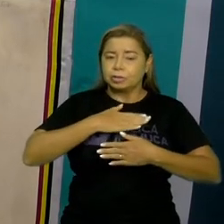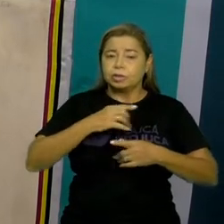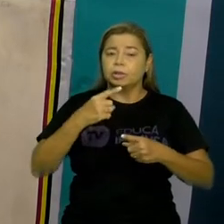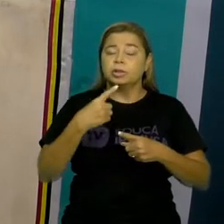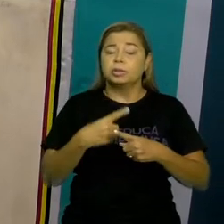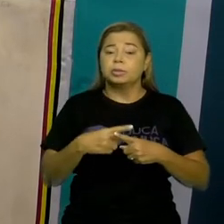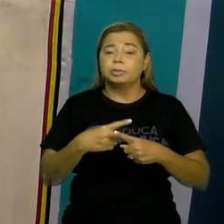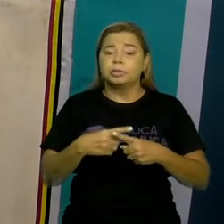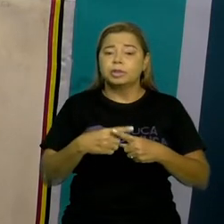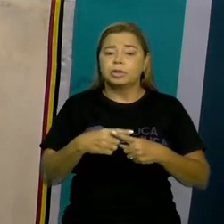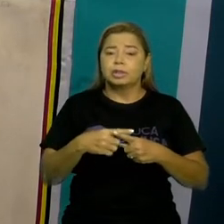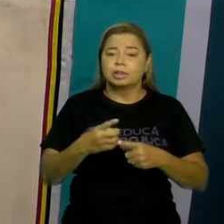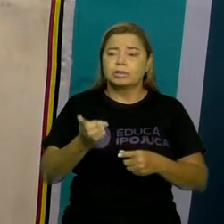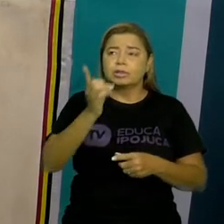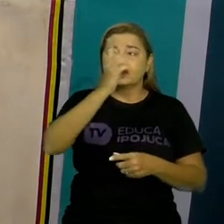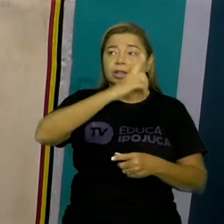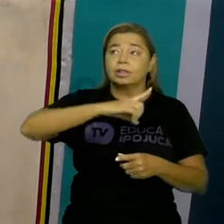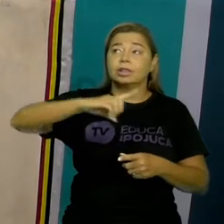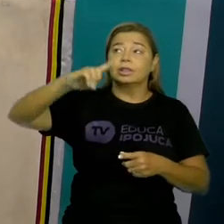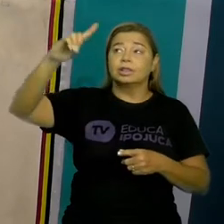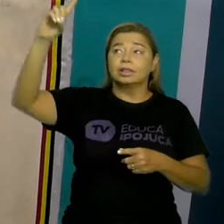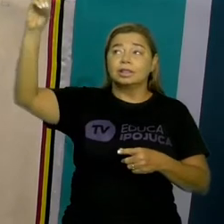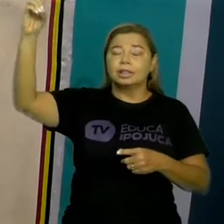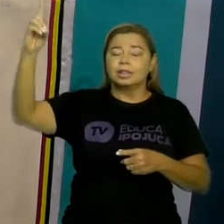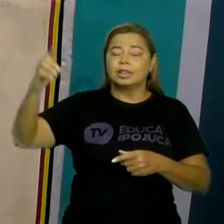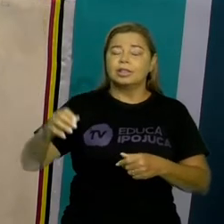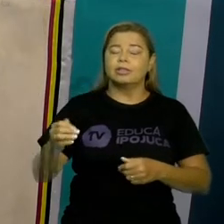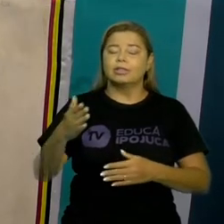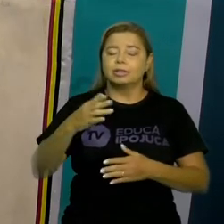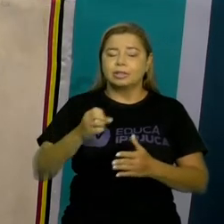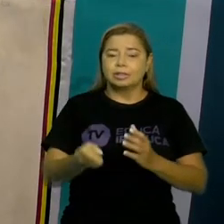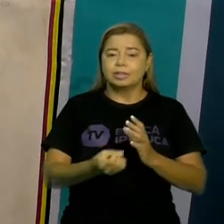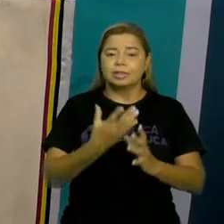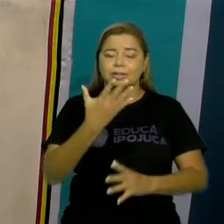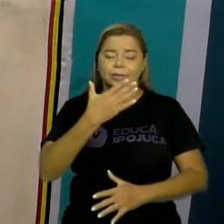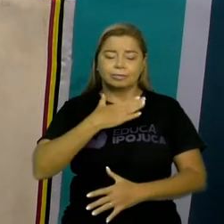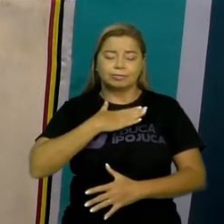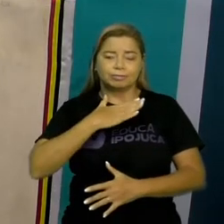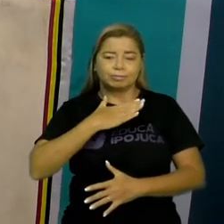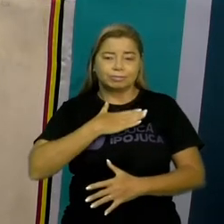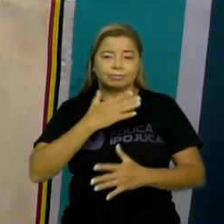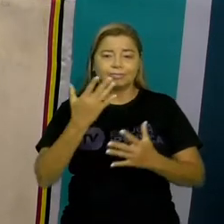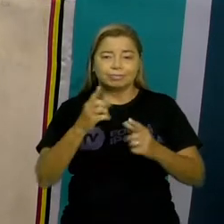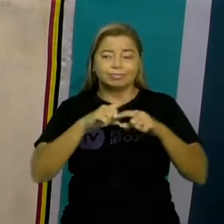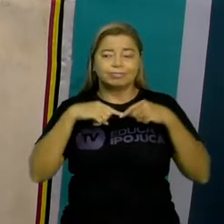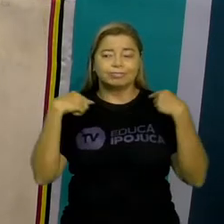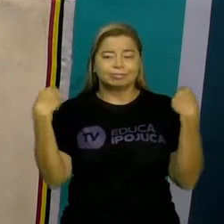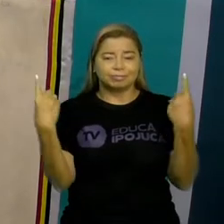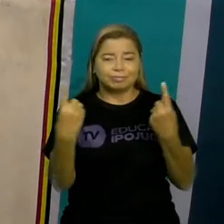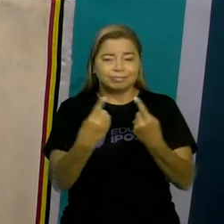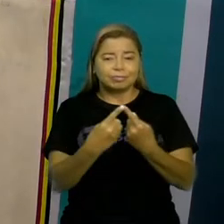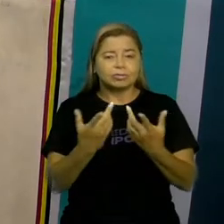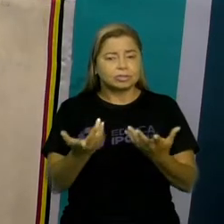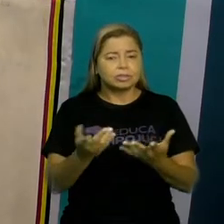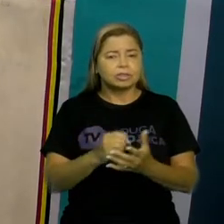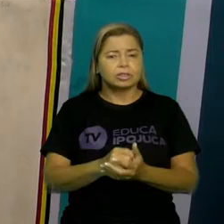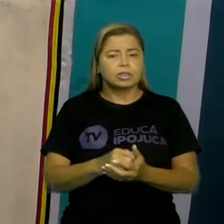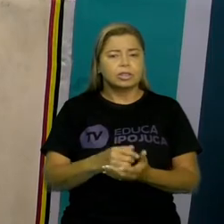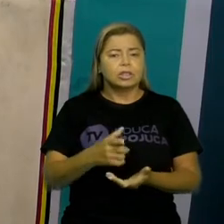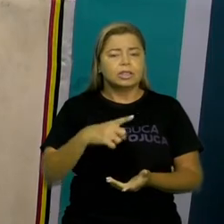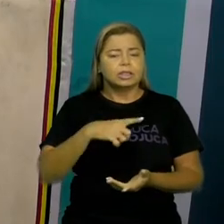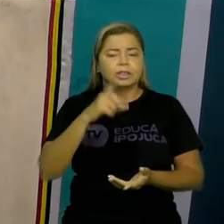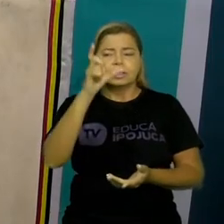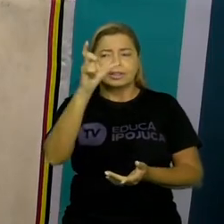as características da nossa família, né? Do nosso papai, da nossa mamãe, da vovó,